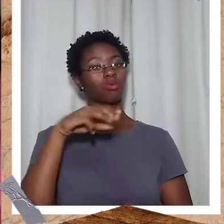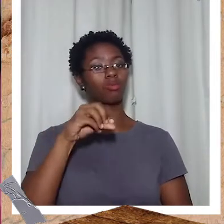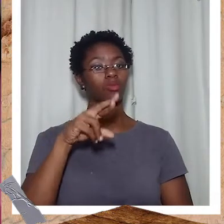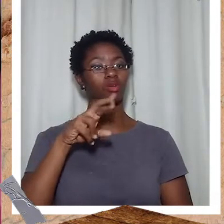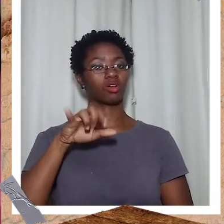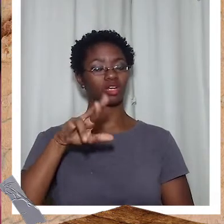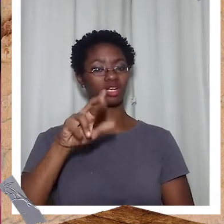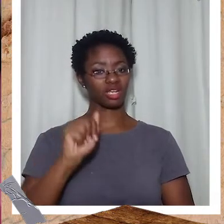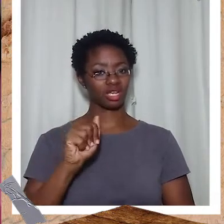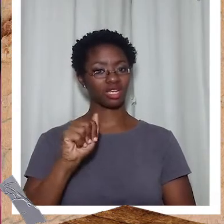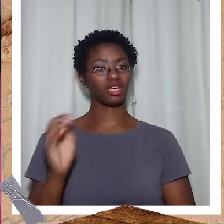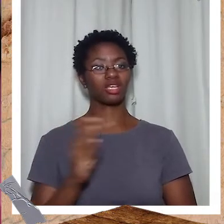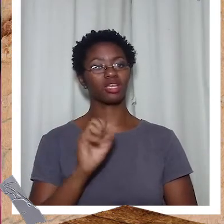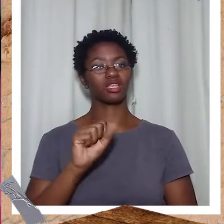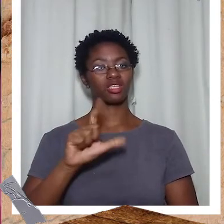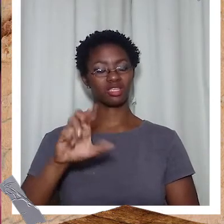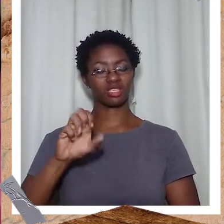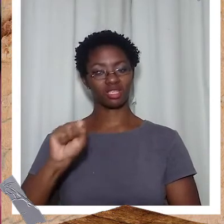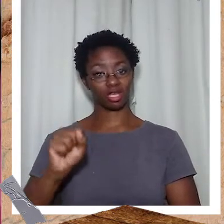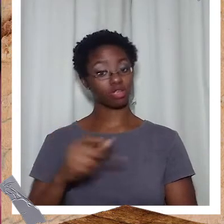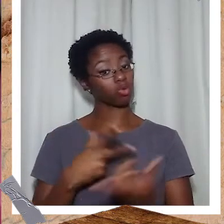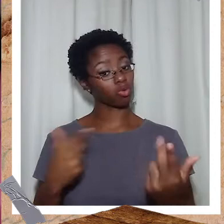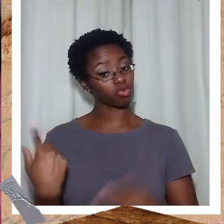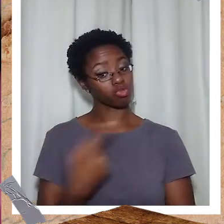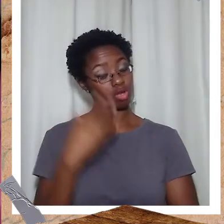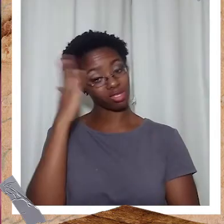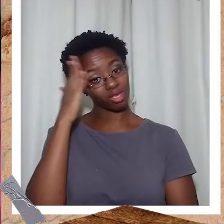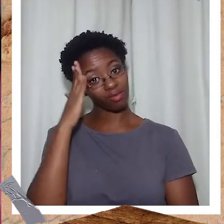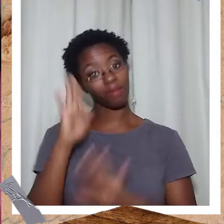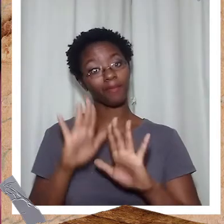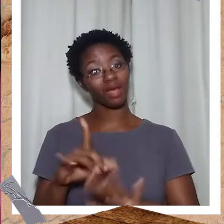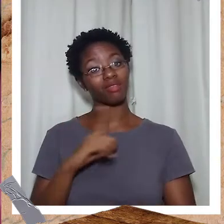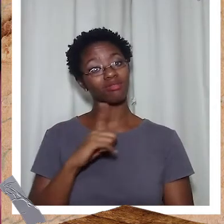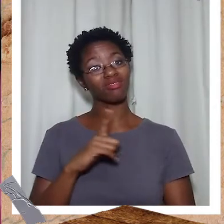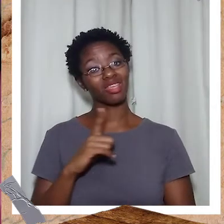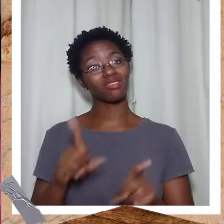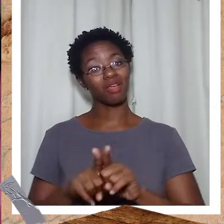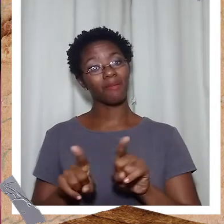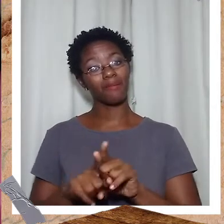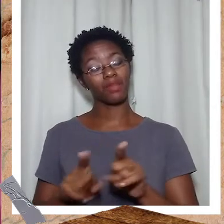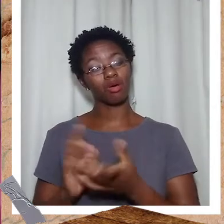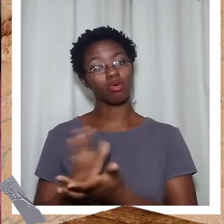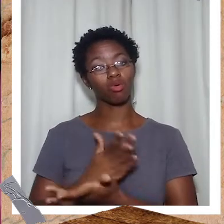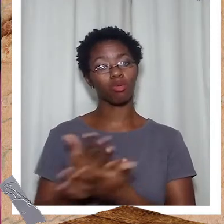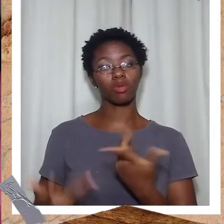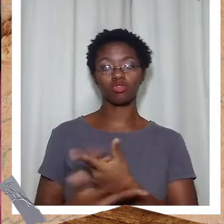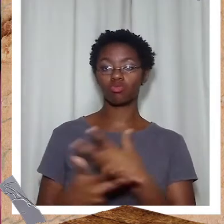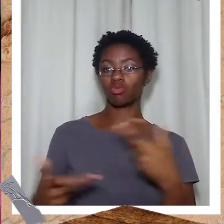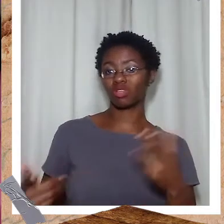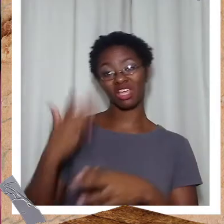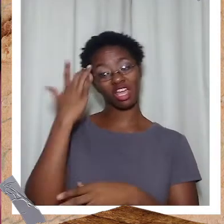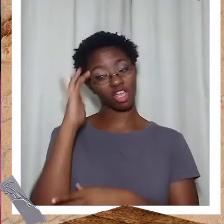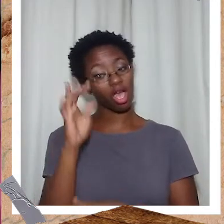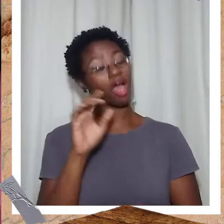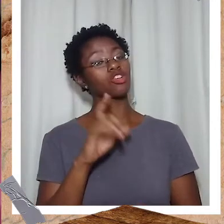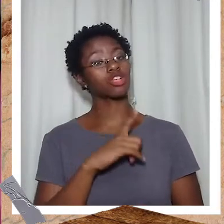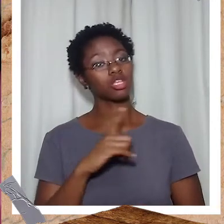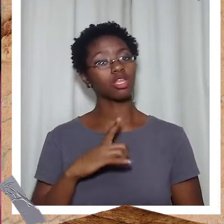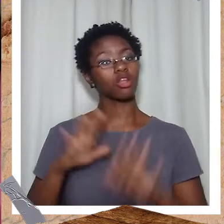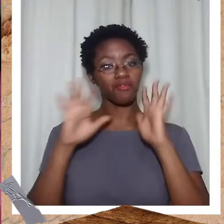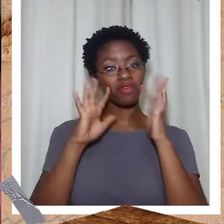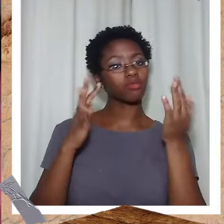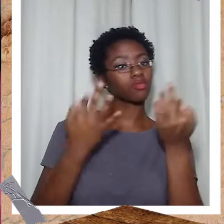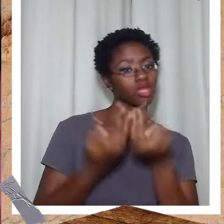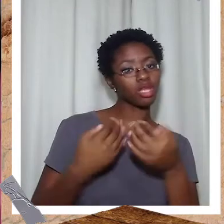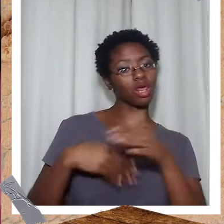conhecido e público. Há outros materiais em mãos de particulares, ou que se rumora se está, né? Também tem uma áurea de